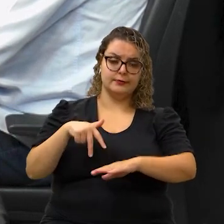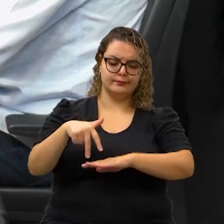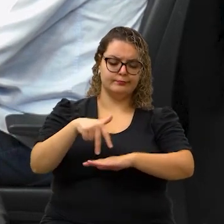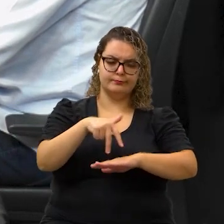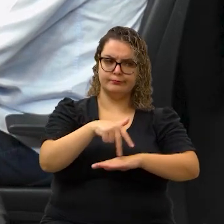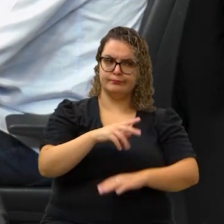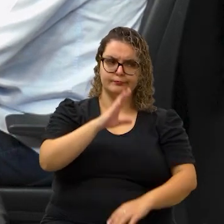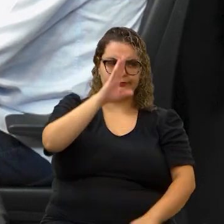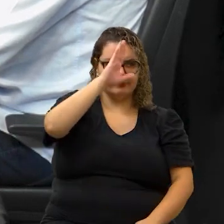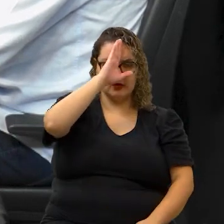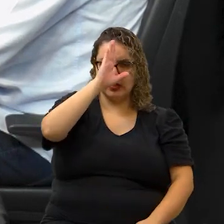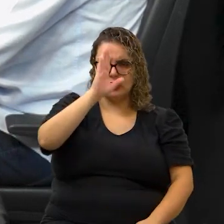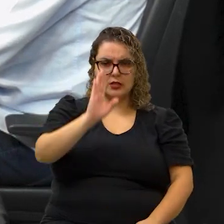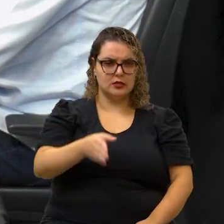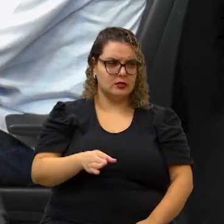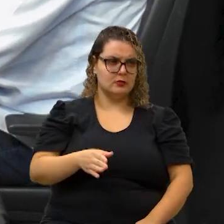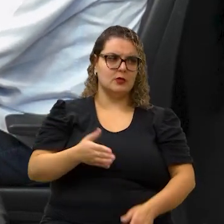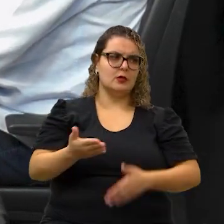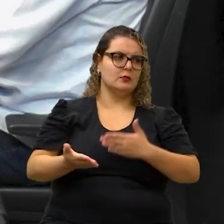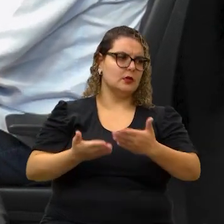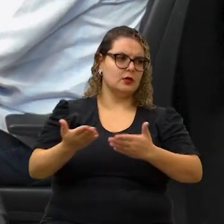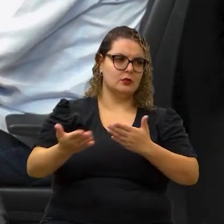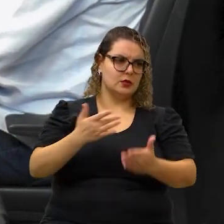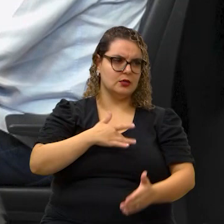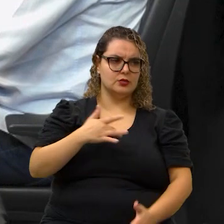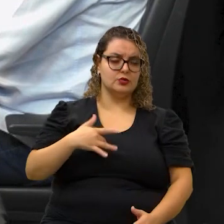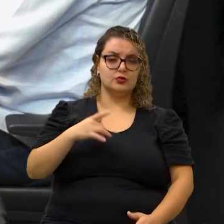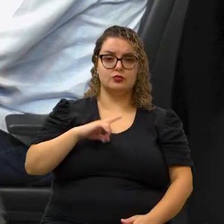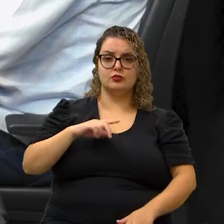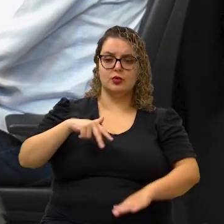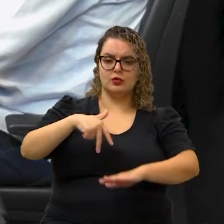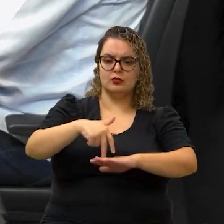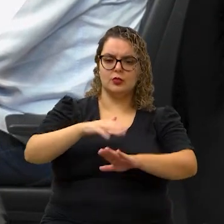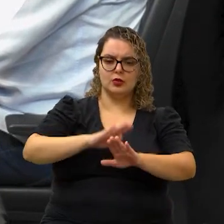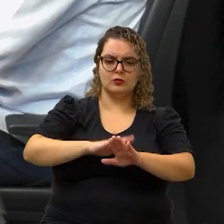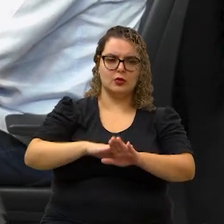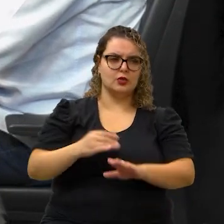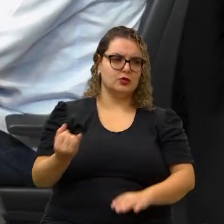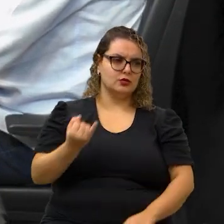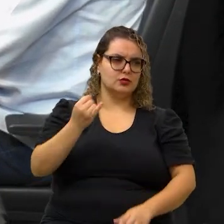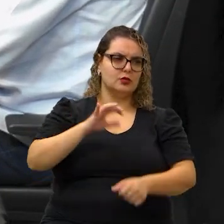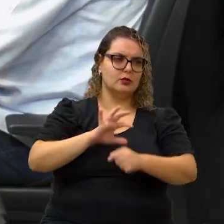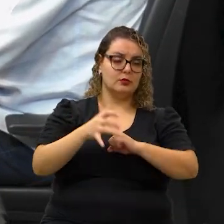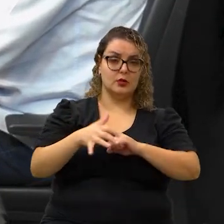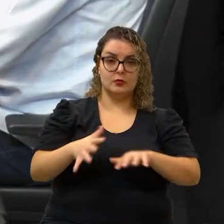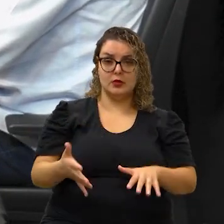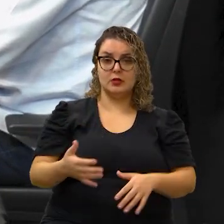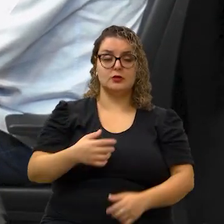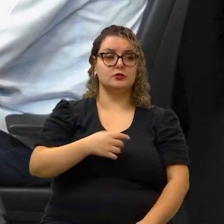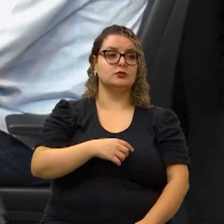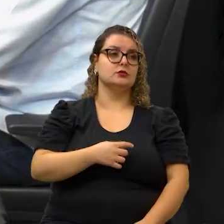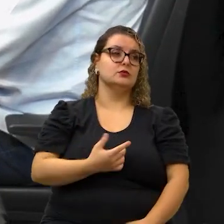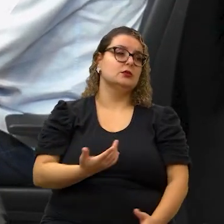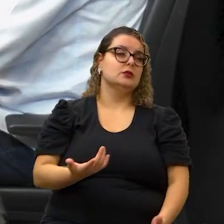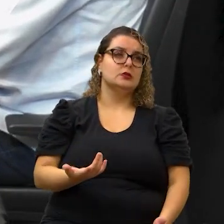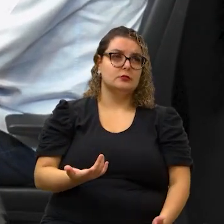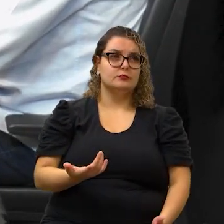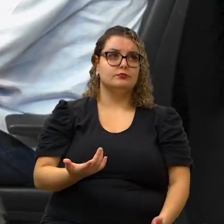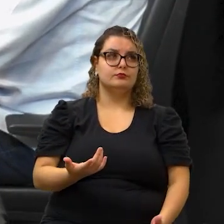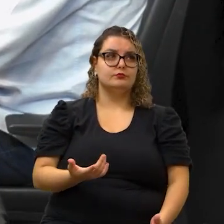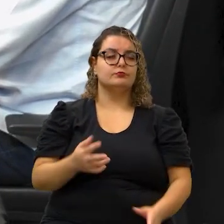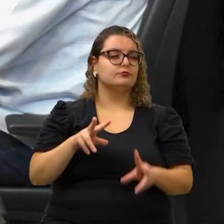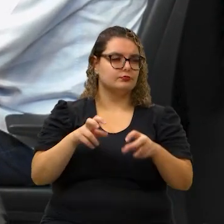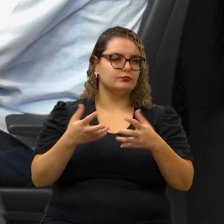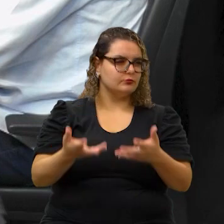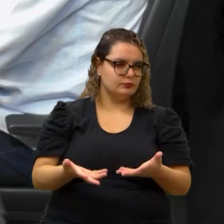assim, atores fundamentais para a manutenção da saúde, tiveram uma atuação muito importante na pandemia da